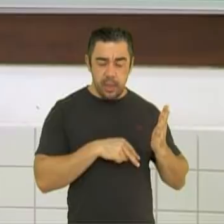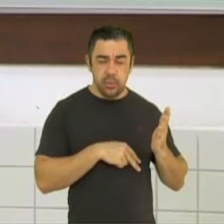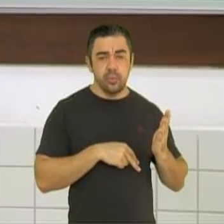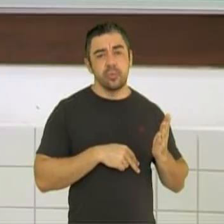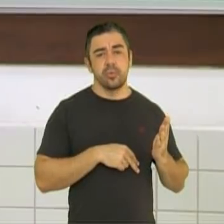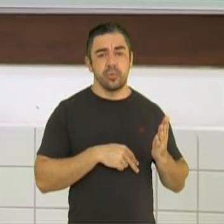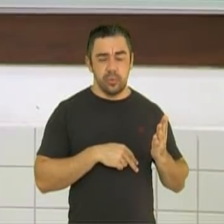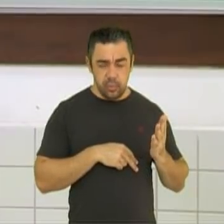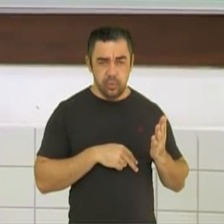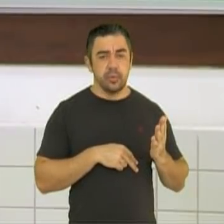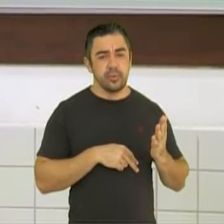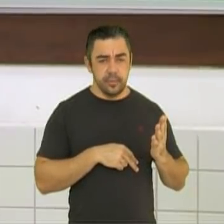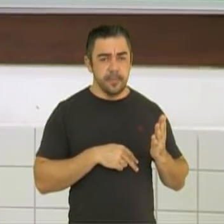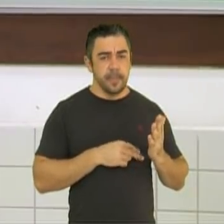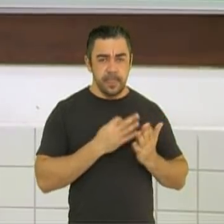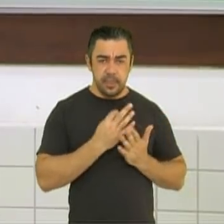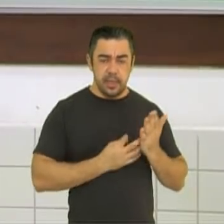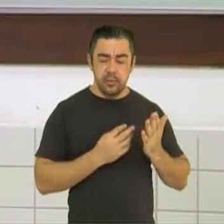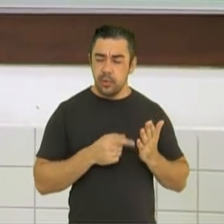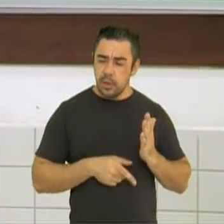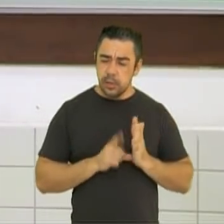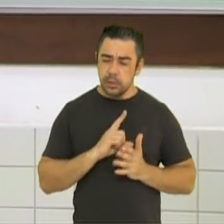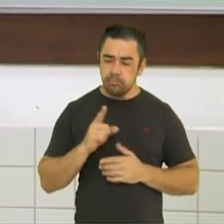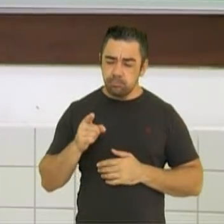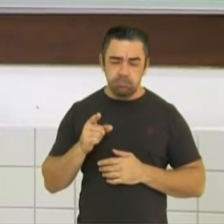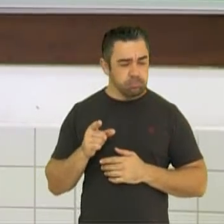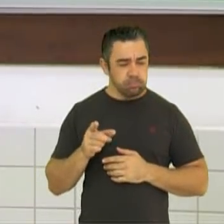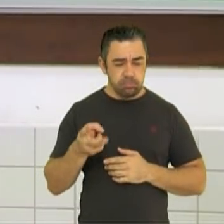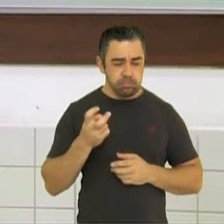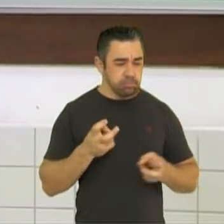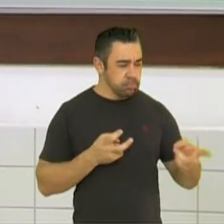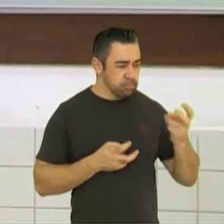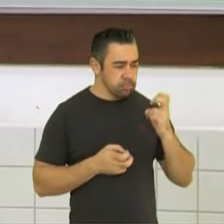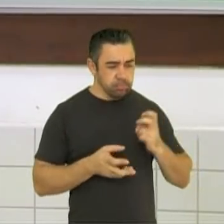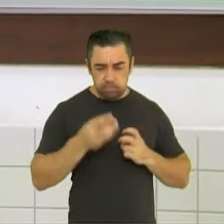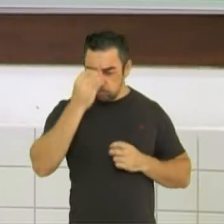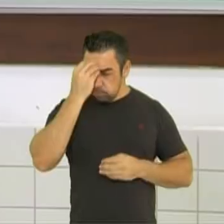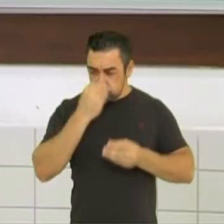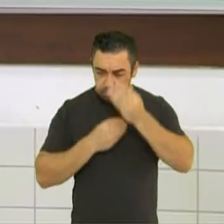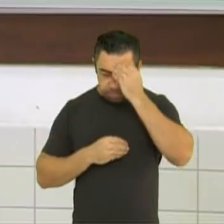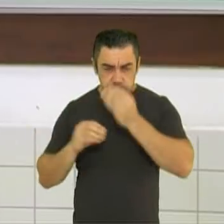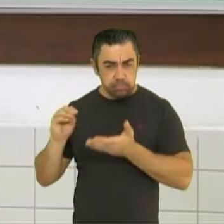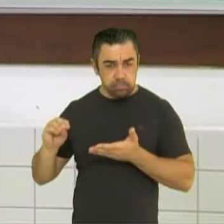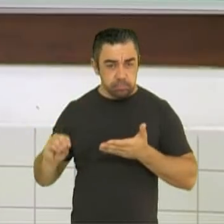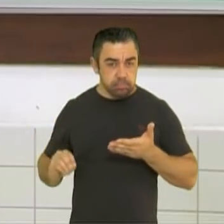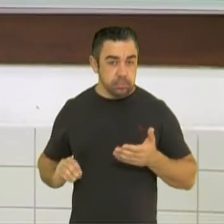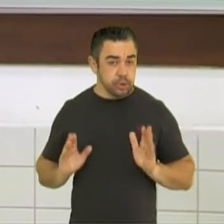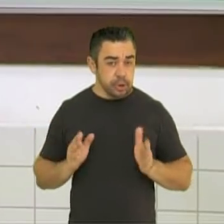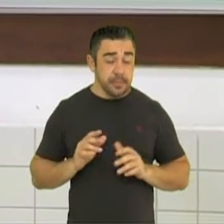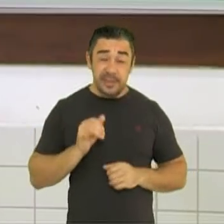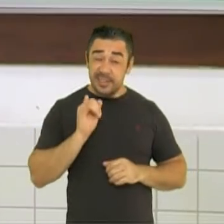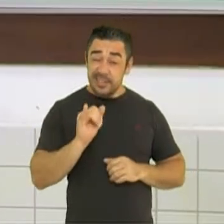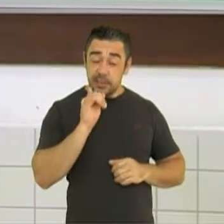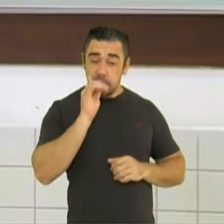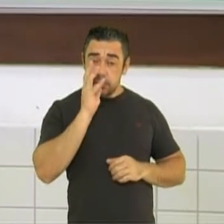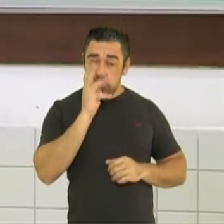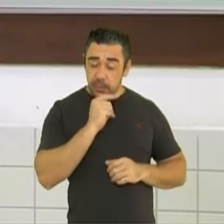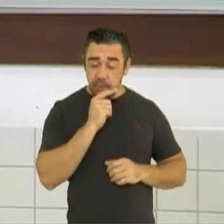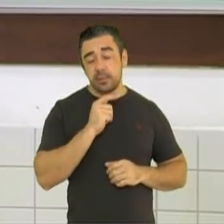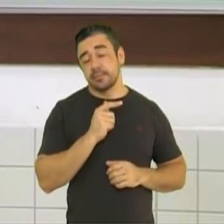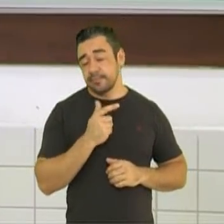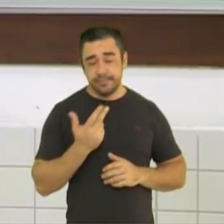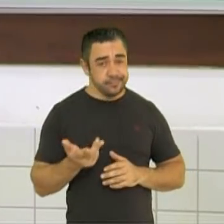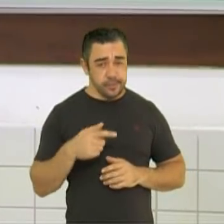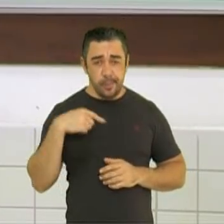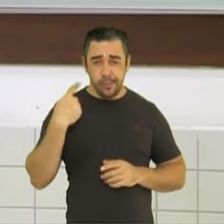texto, né, os textos de referência, você já começa a ter ideias. Só que se você fica ali se enrolando muito, acaba